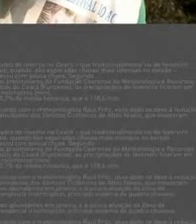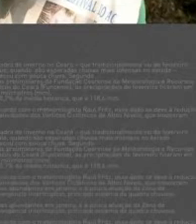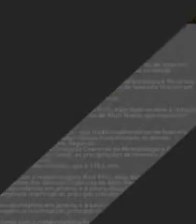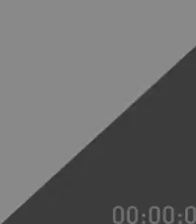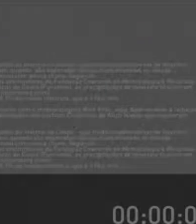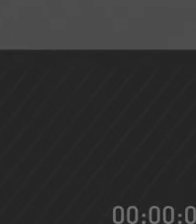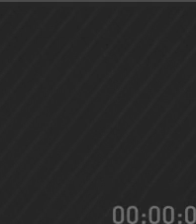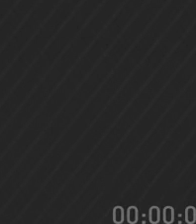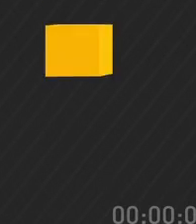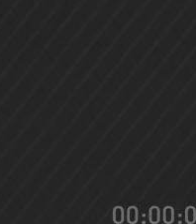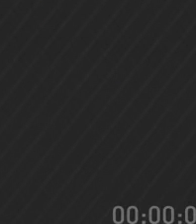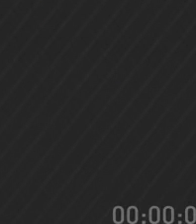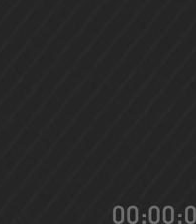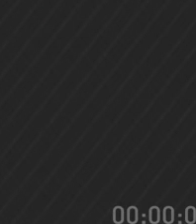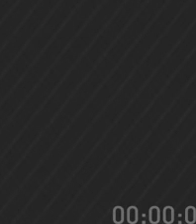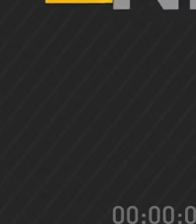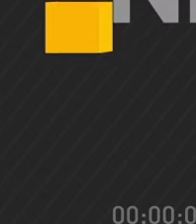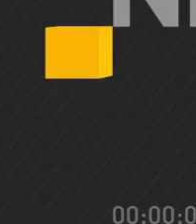ae